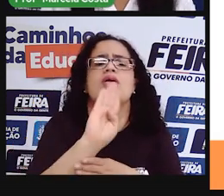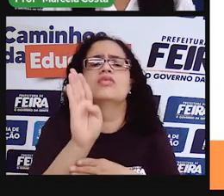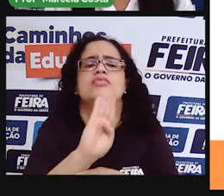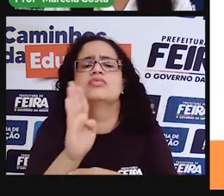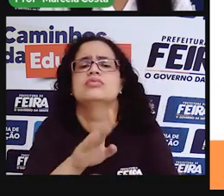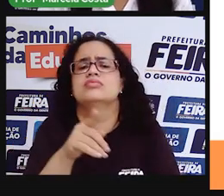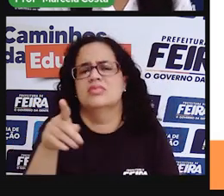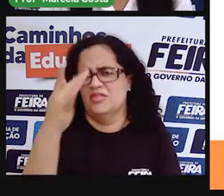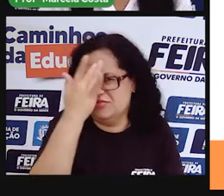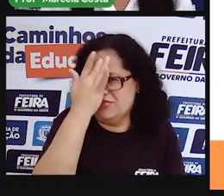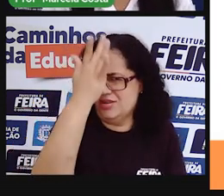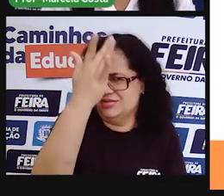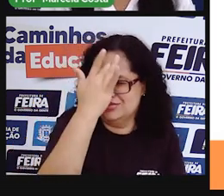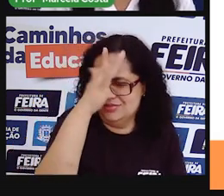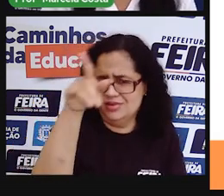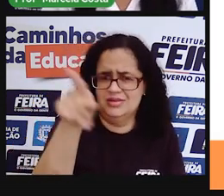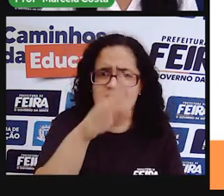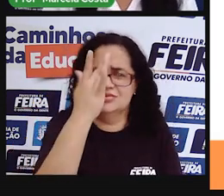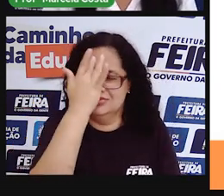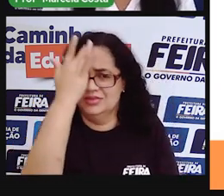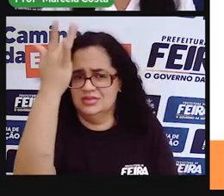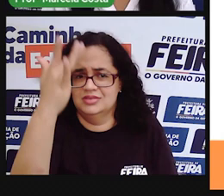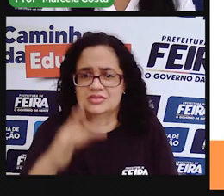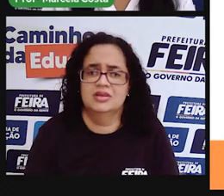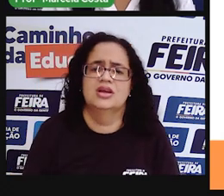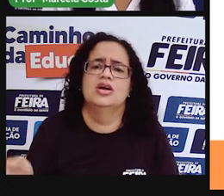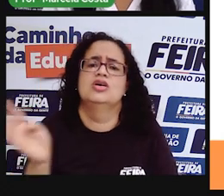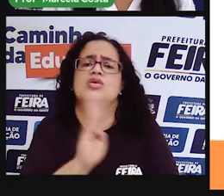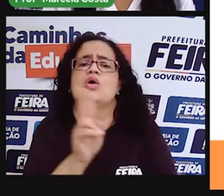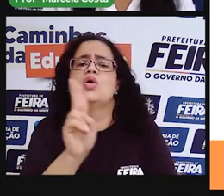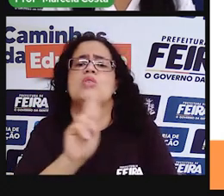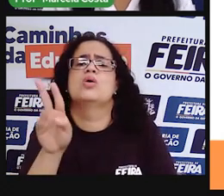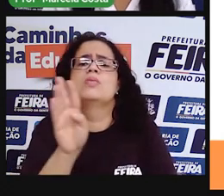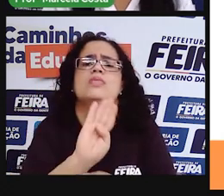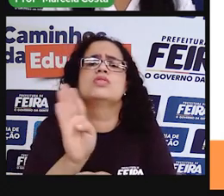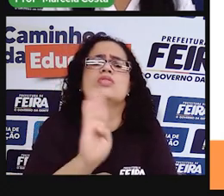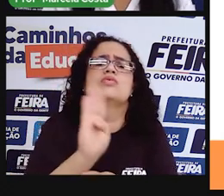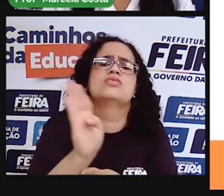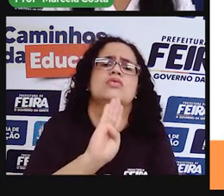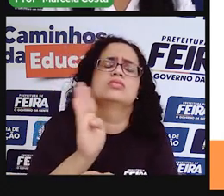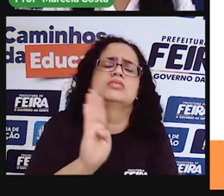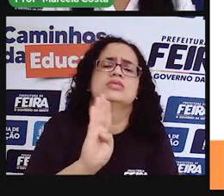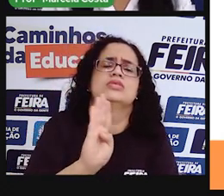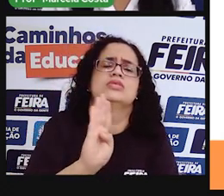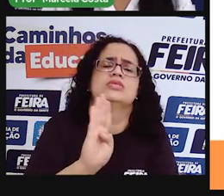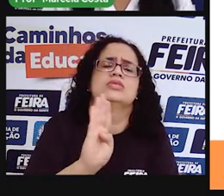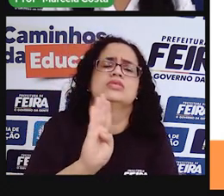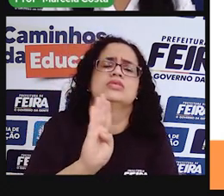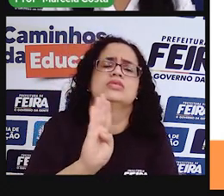Essa tá muito fácil. Qual é o nome desse filme?